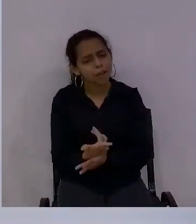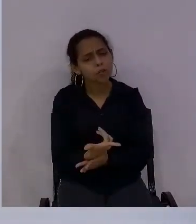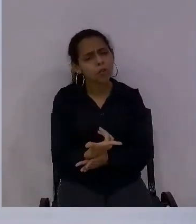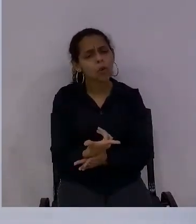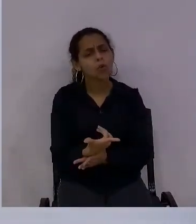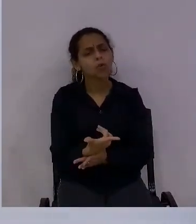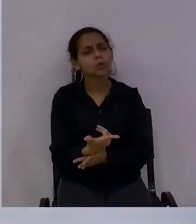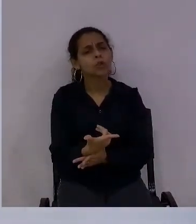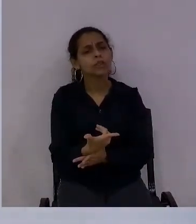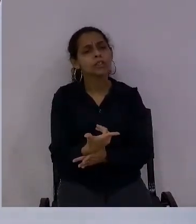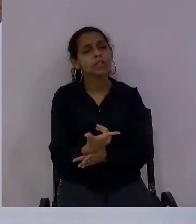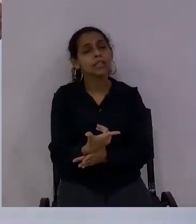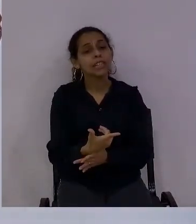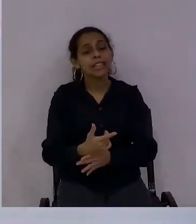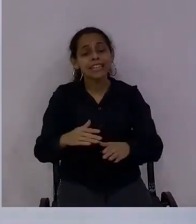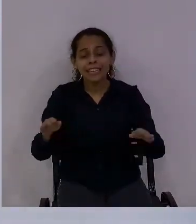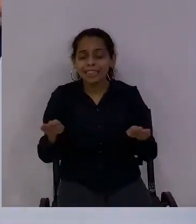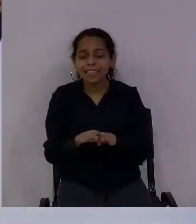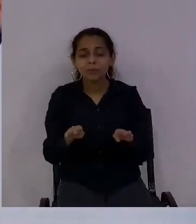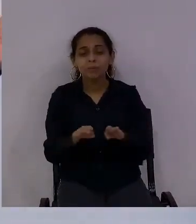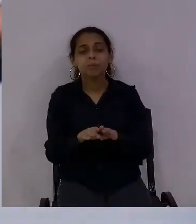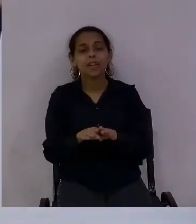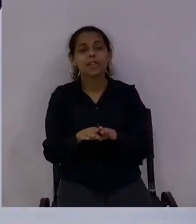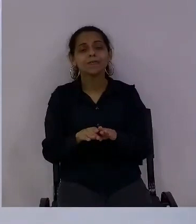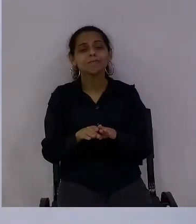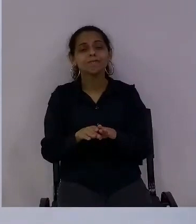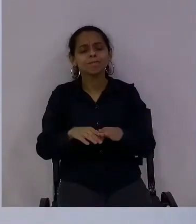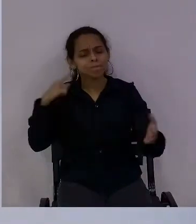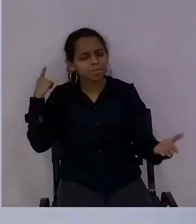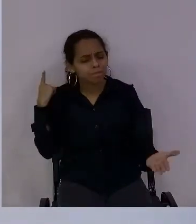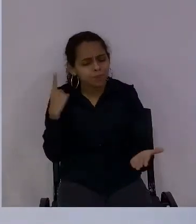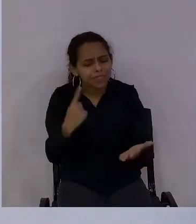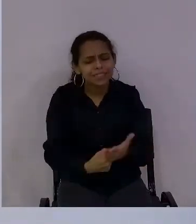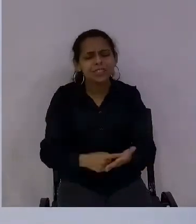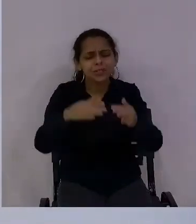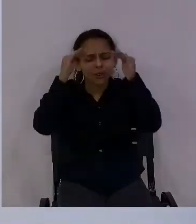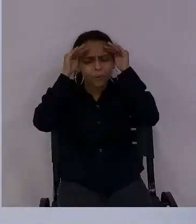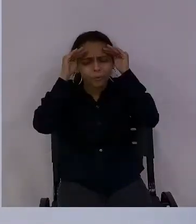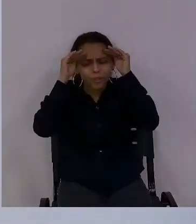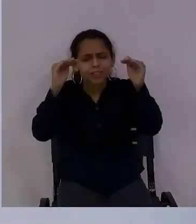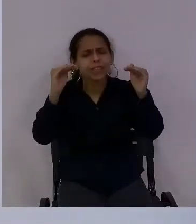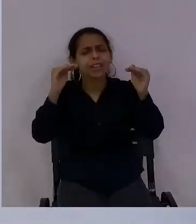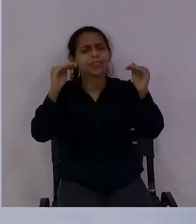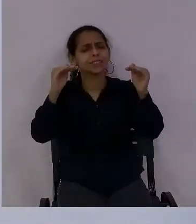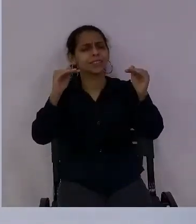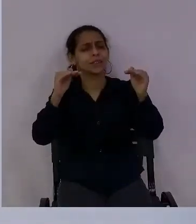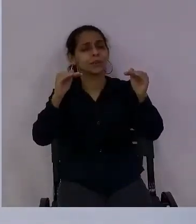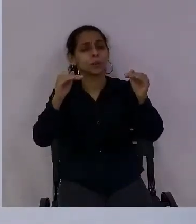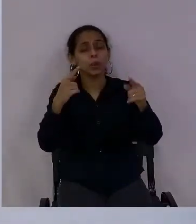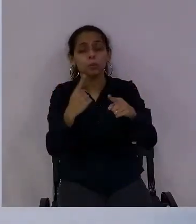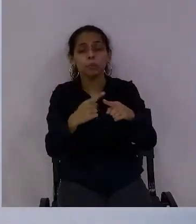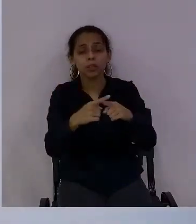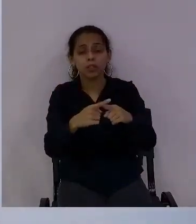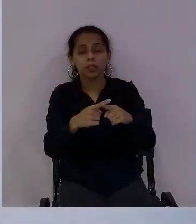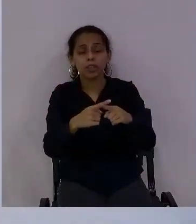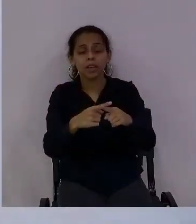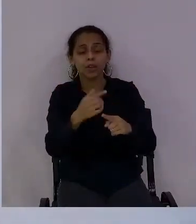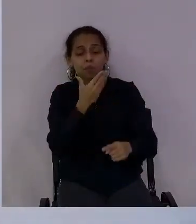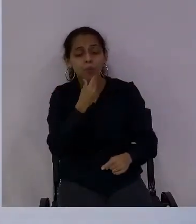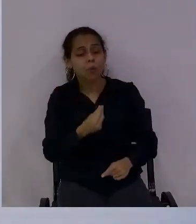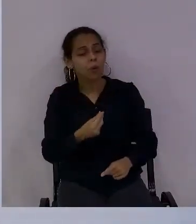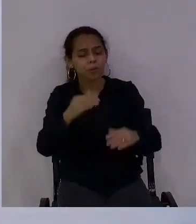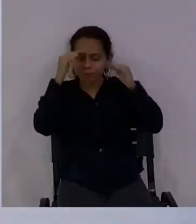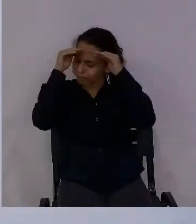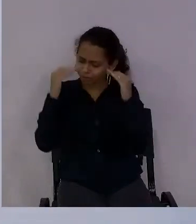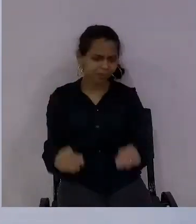pecado, mas a cumprir a obediência que foi exigida no Éden, que o homem não deu conta. Perceba então que no Éden,